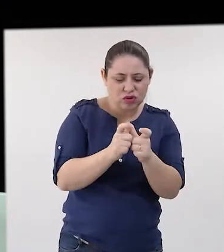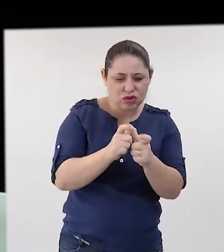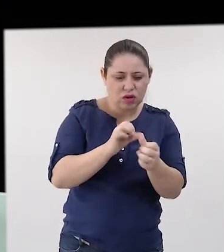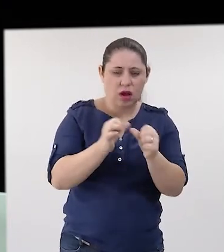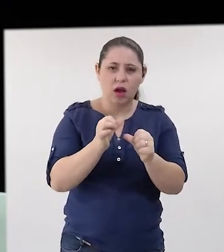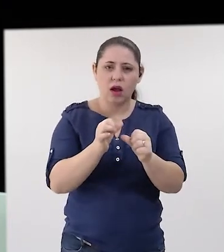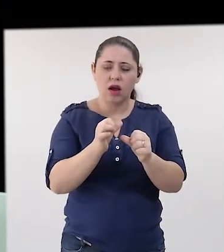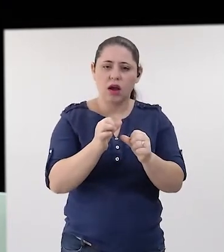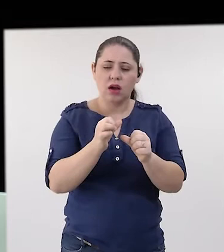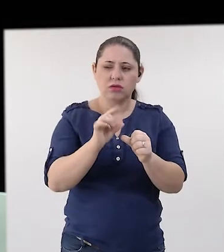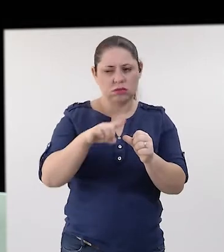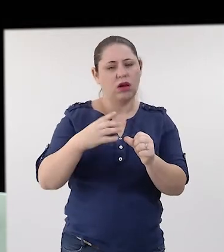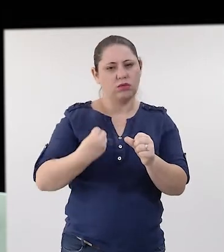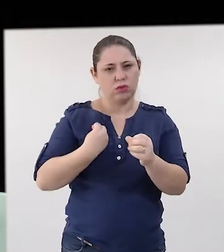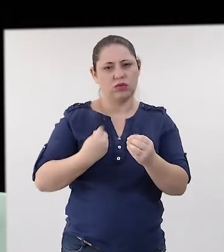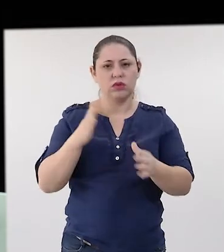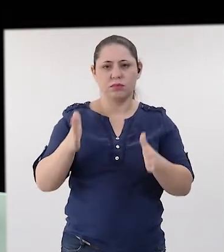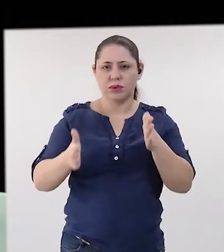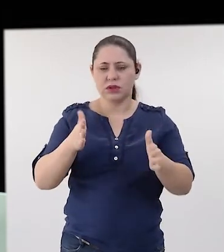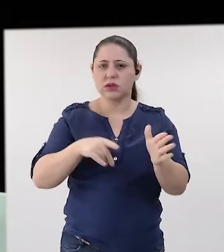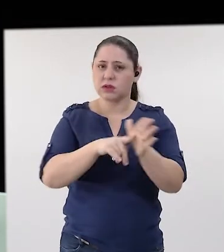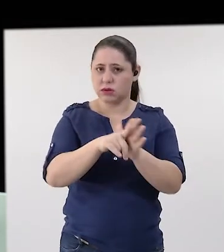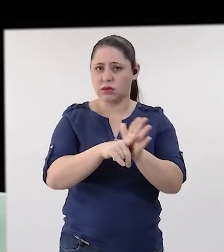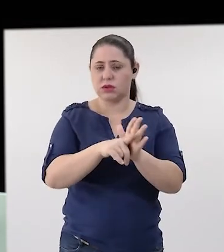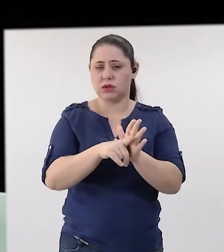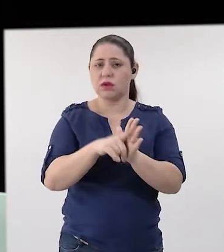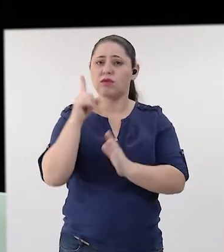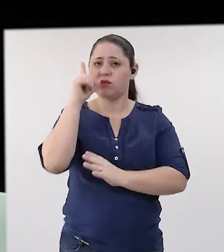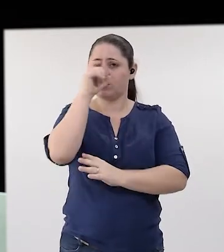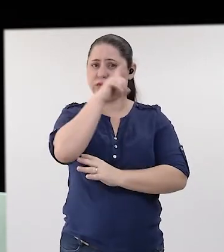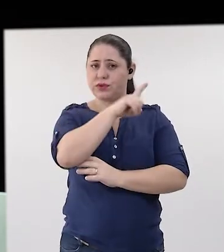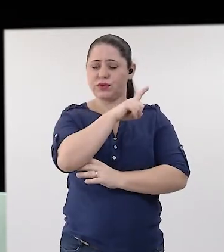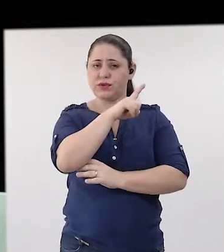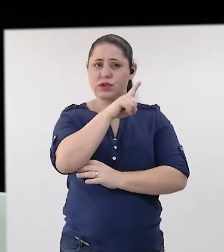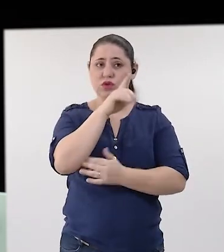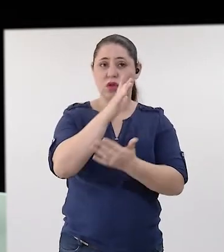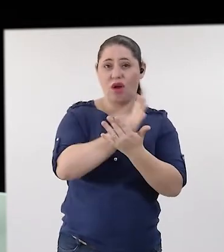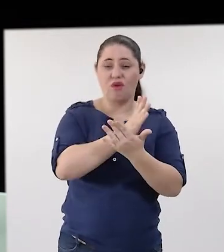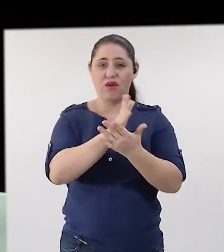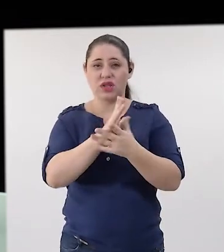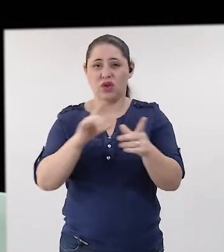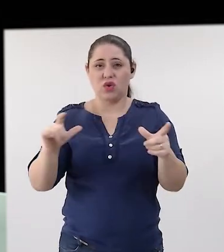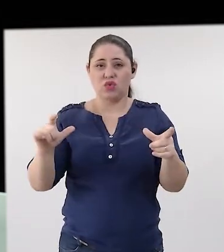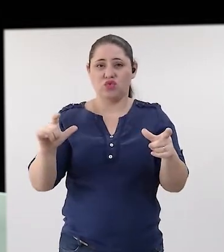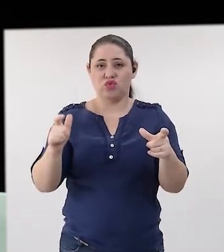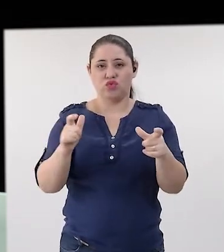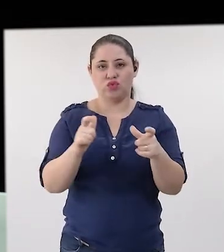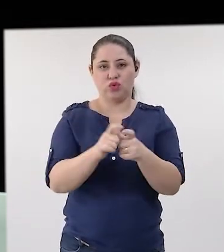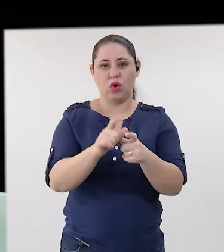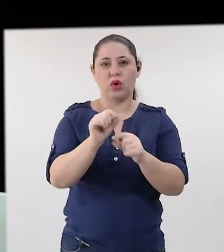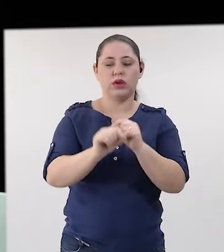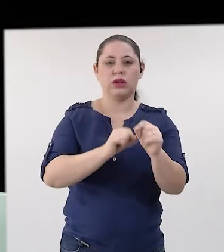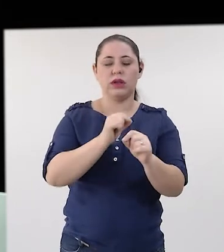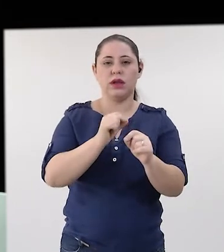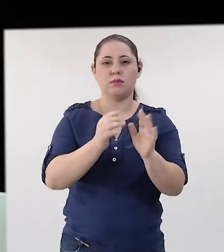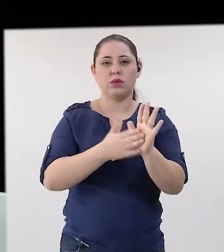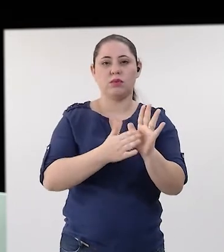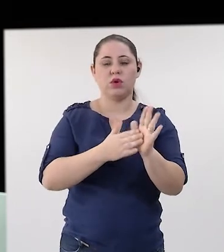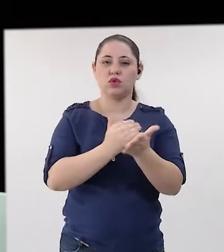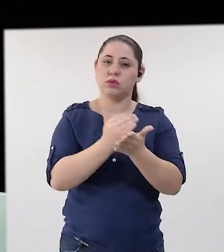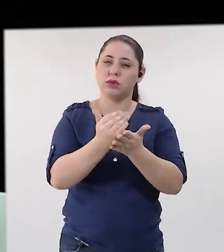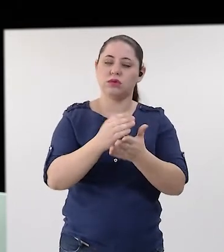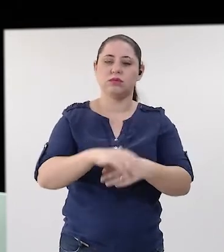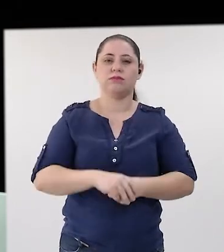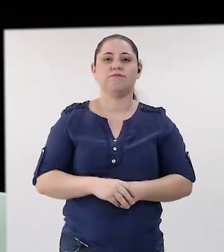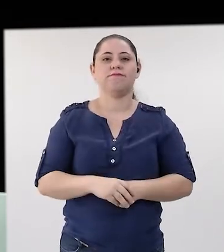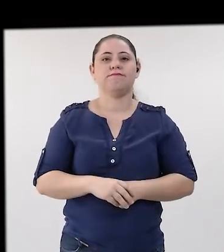aplicativo, vocês acham que fez parte do processo da pesquisa? Foi difícil, talvez, ter que reduzir o que seria feito inicialmente? Como é